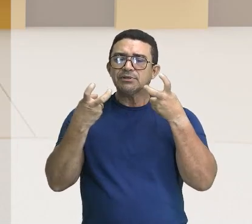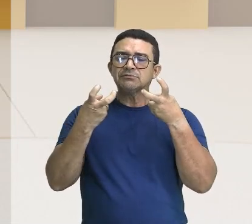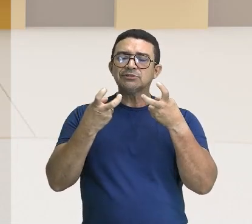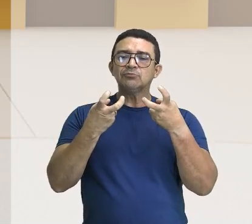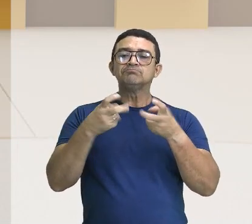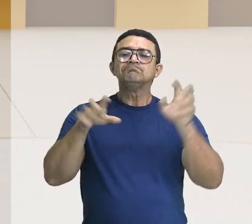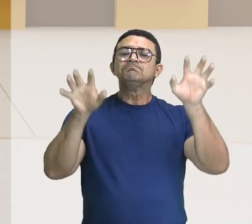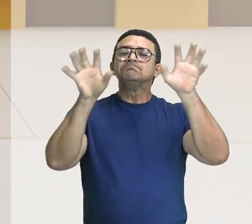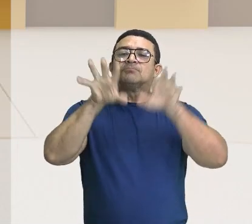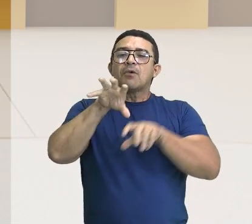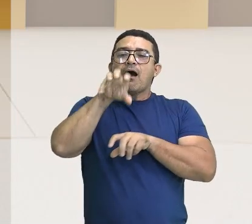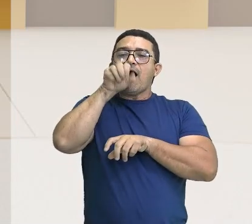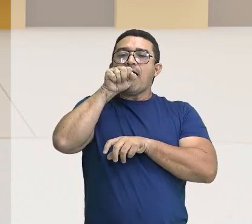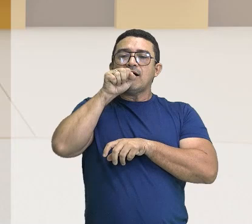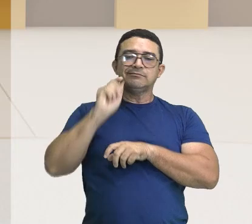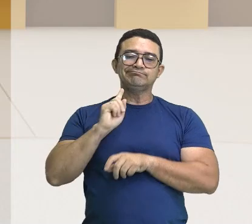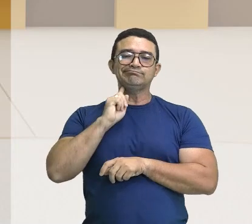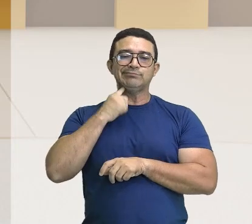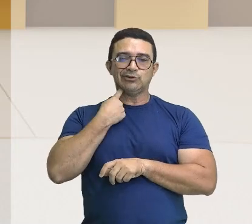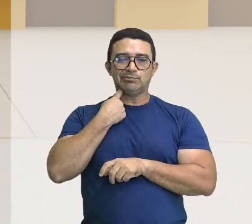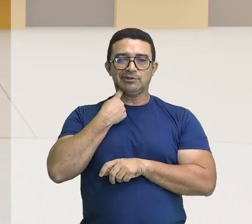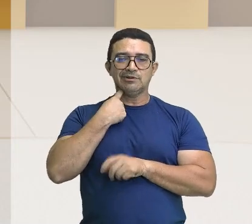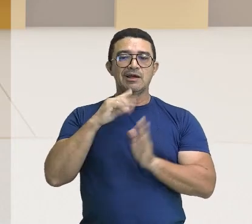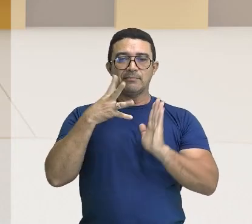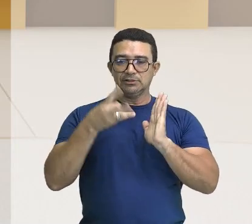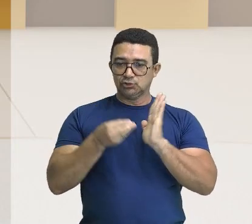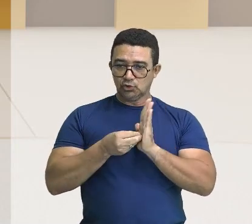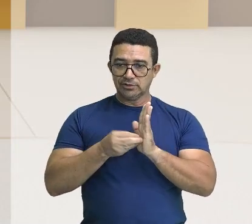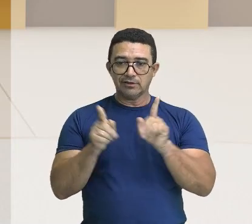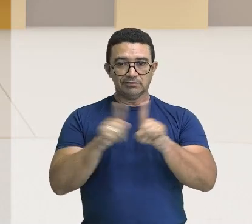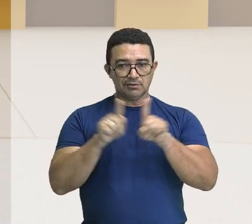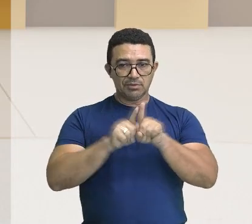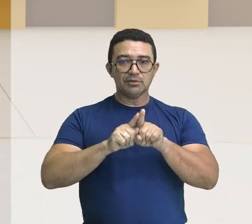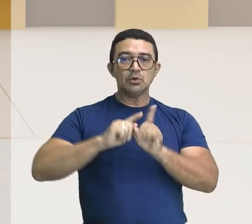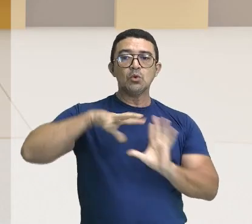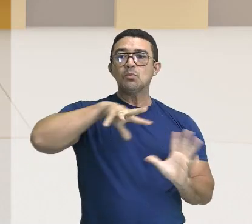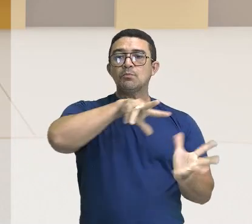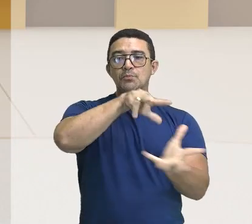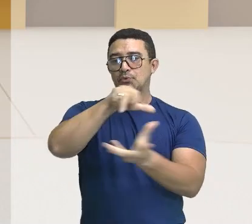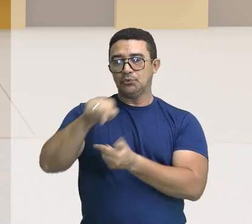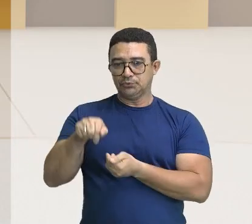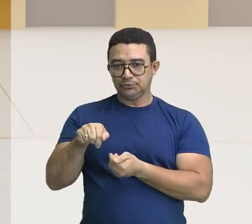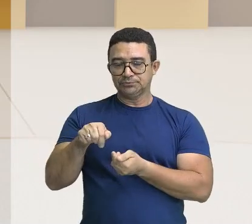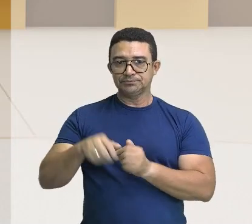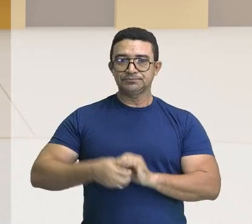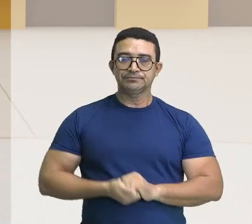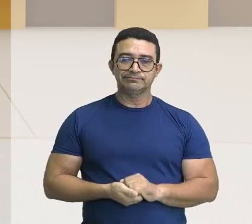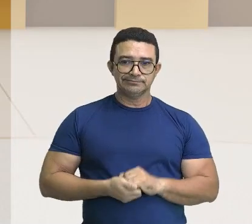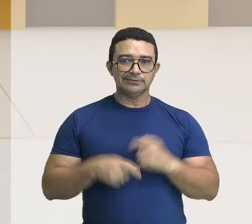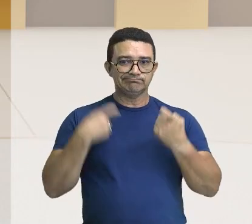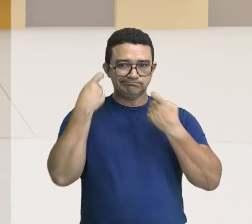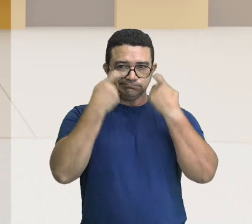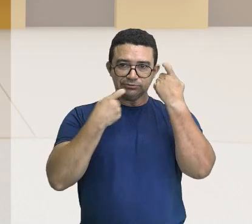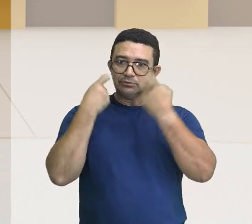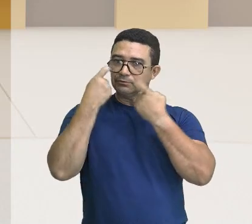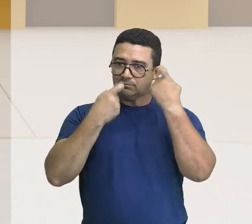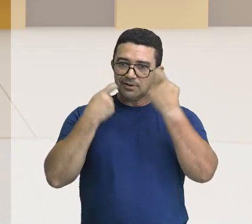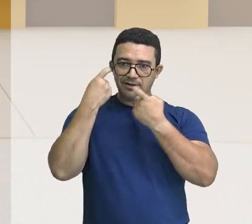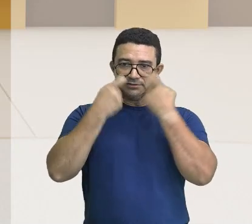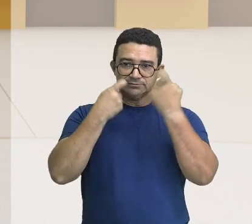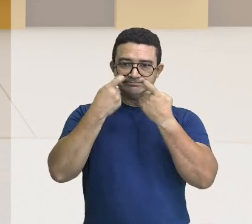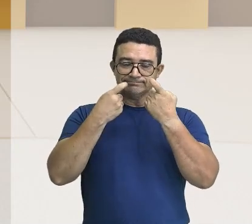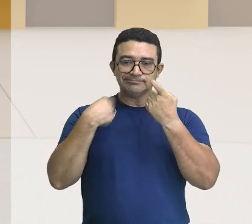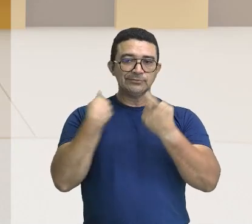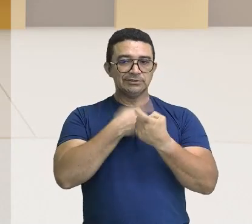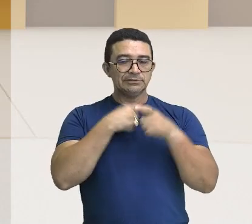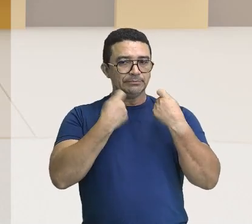ideia, né? E para o mundo todo, não vai ser só para a gente, não. Vai ser para o mundo todo. Então, é preocupante. Bastante. É preocupante. E nós temos